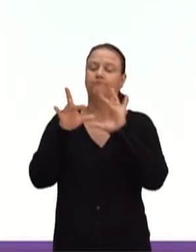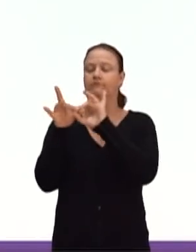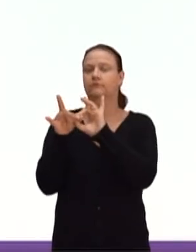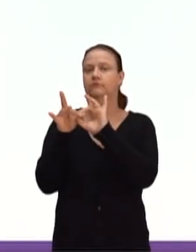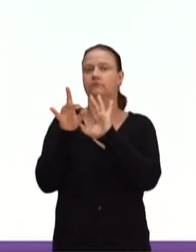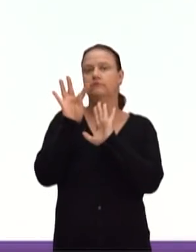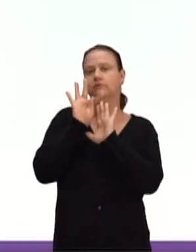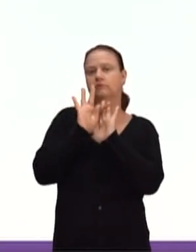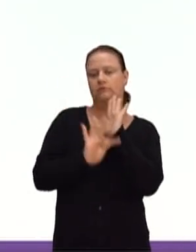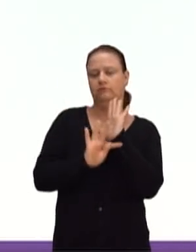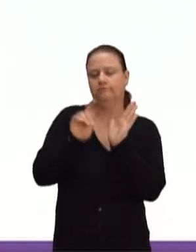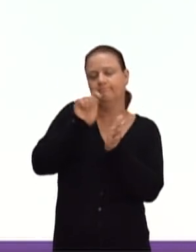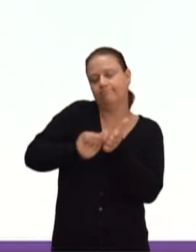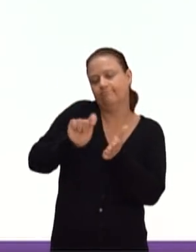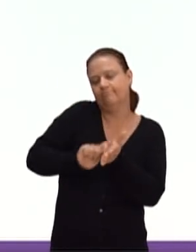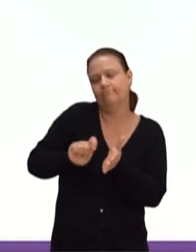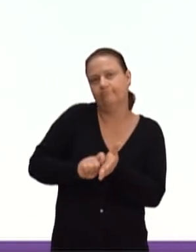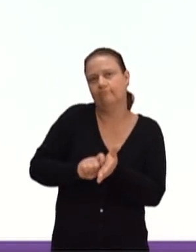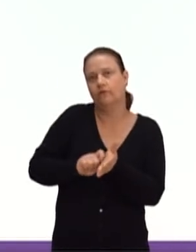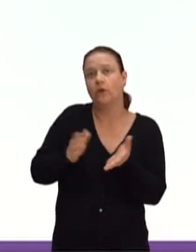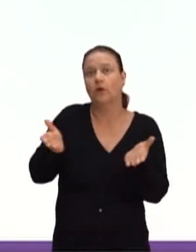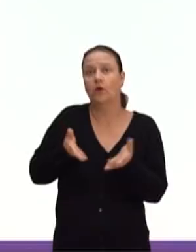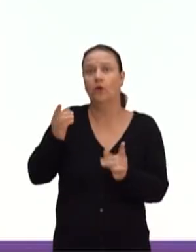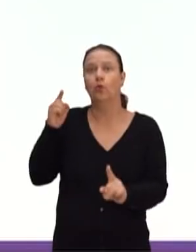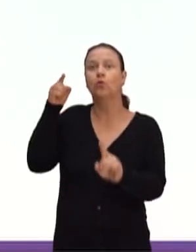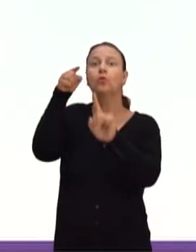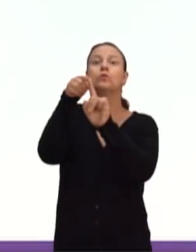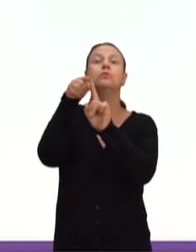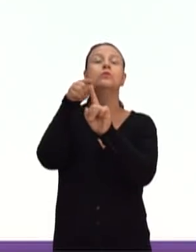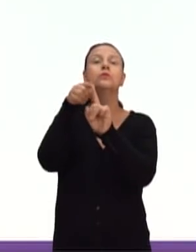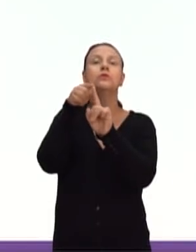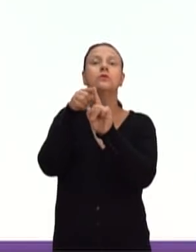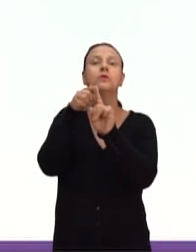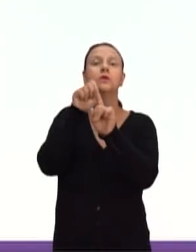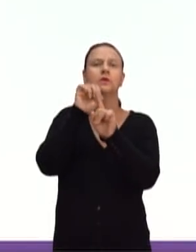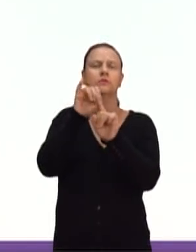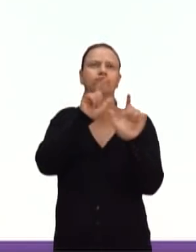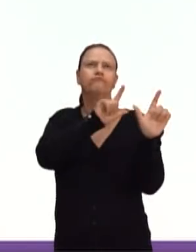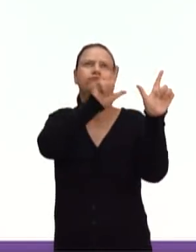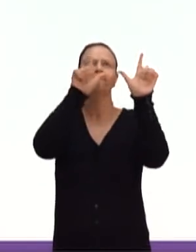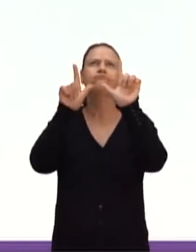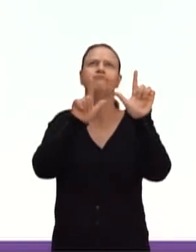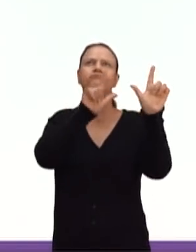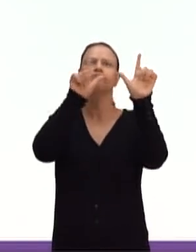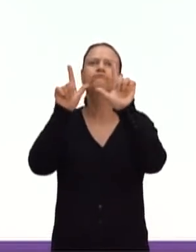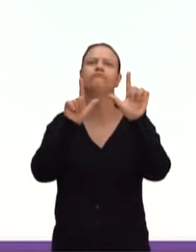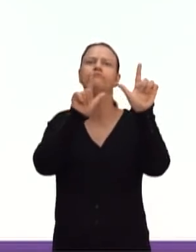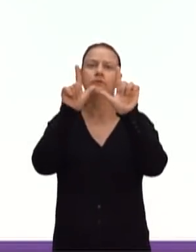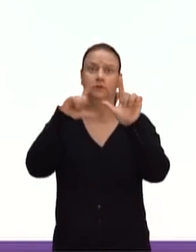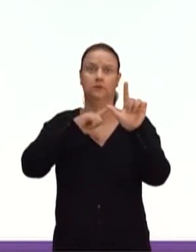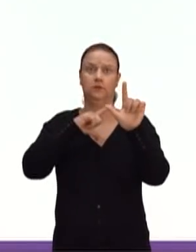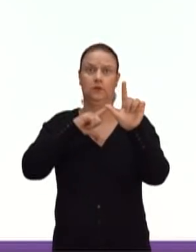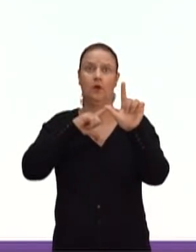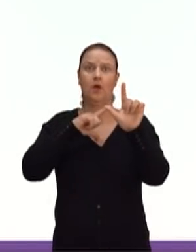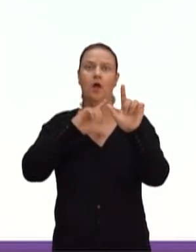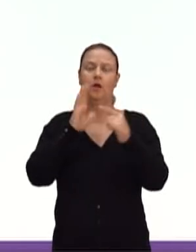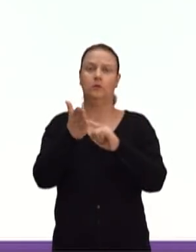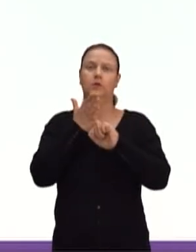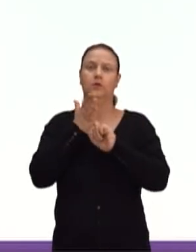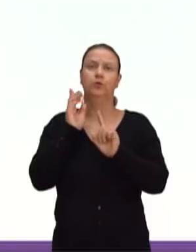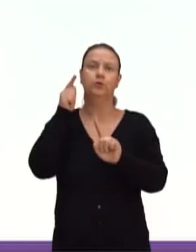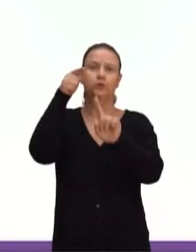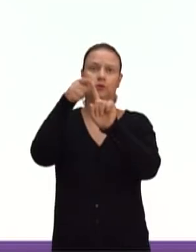nossos objetivos. Então, se você olhar os slides, você vai entender aqui por que nós estamos fazendo essa aula. E